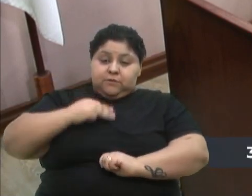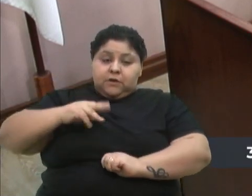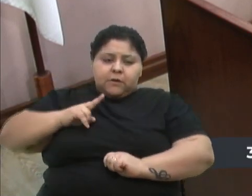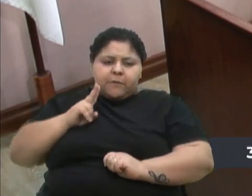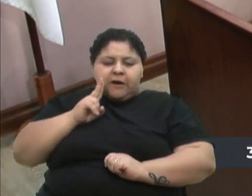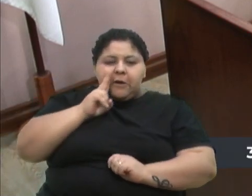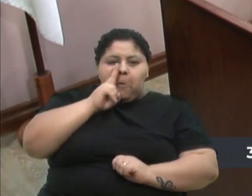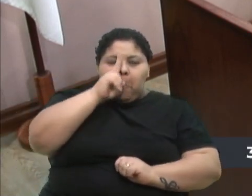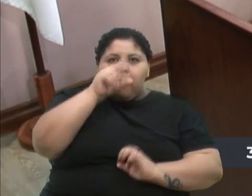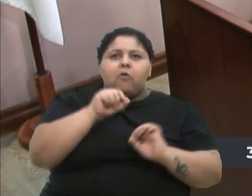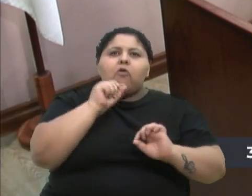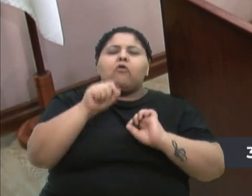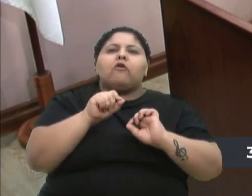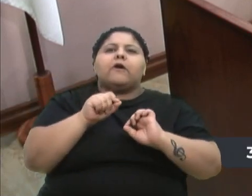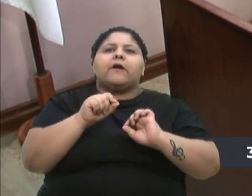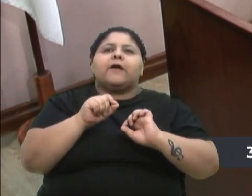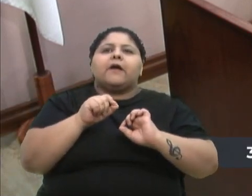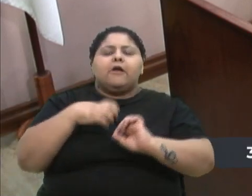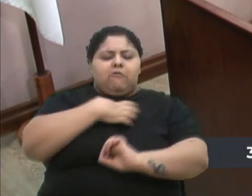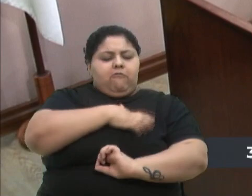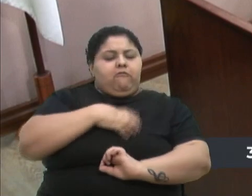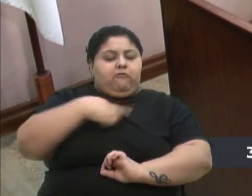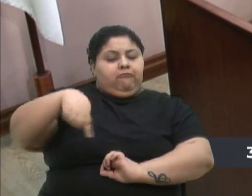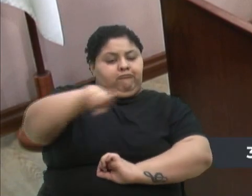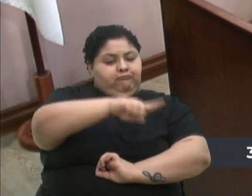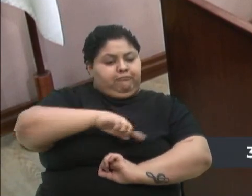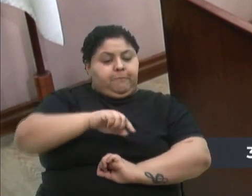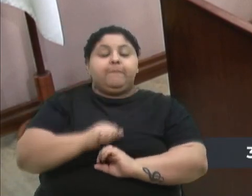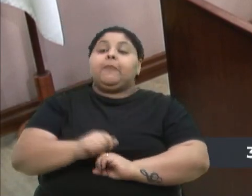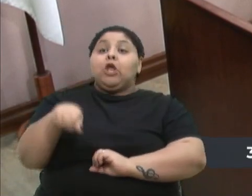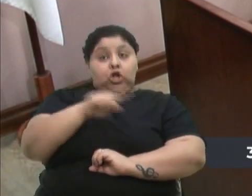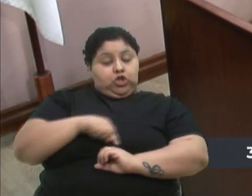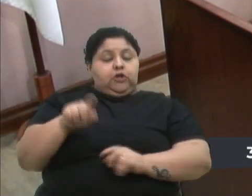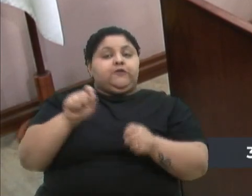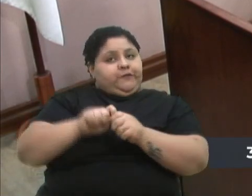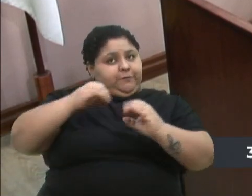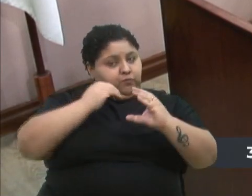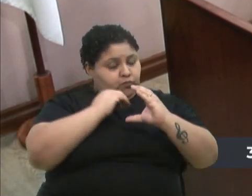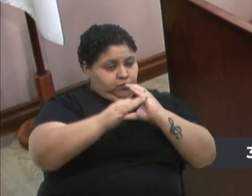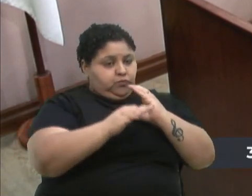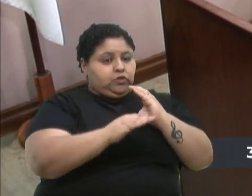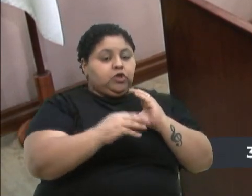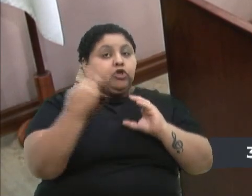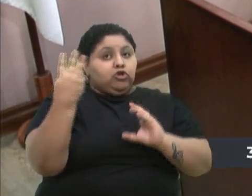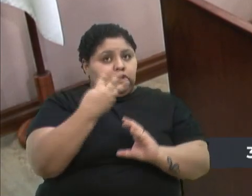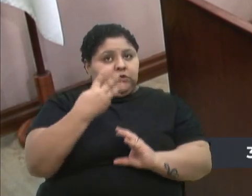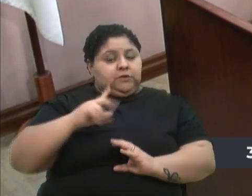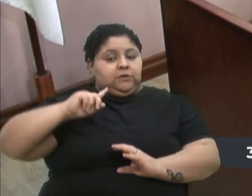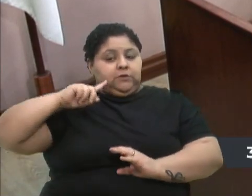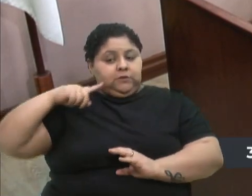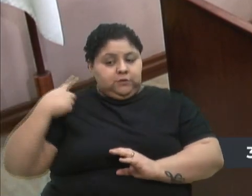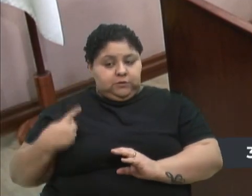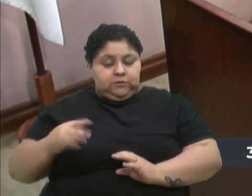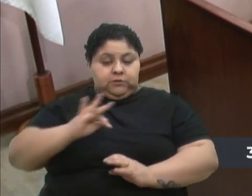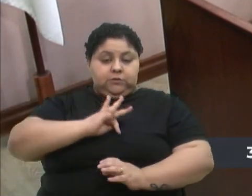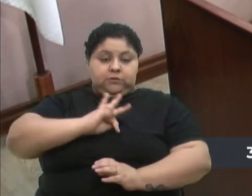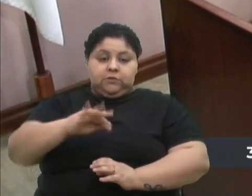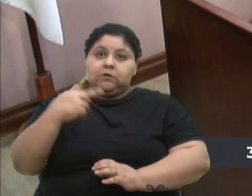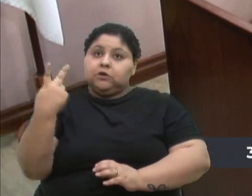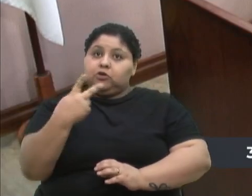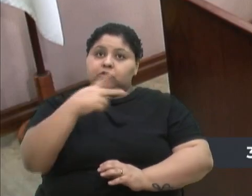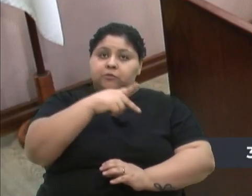que é um desejo de todos nós, né? Nós fizemos encaminhamento, eu fiz pelo gabinete, para os nossos 3 deputados, né? Federais, os 2 do